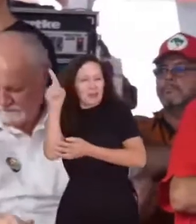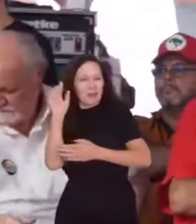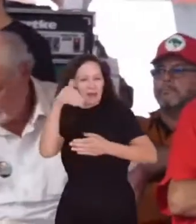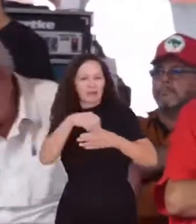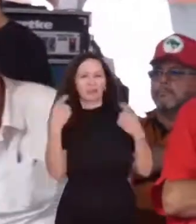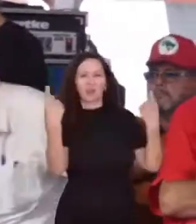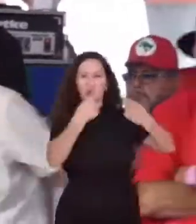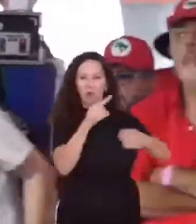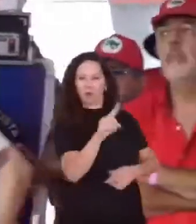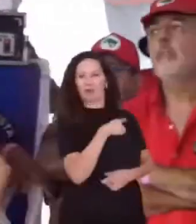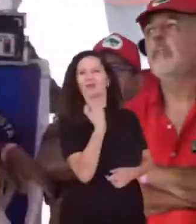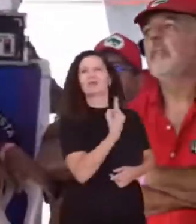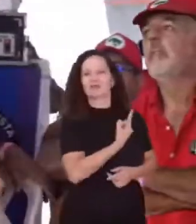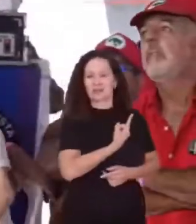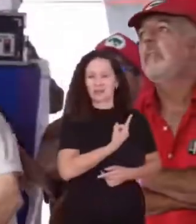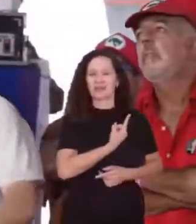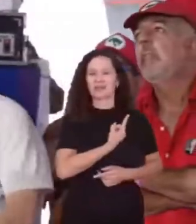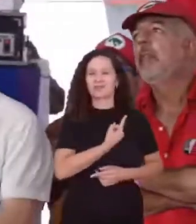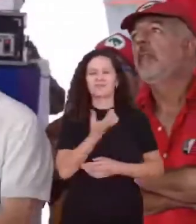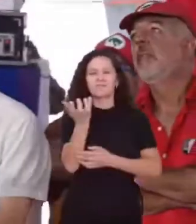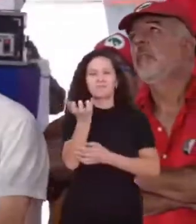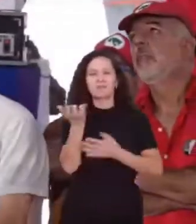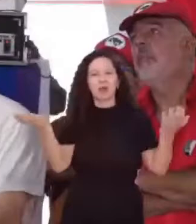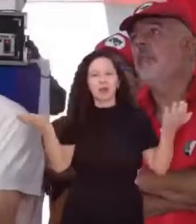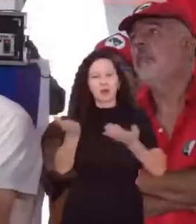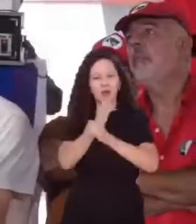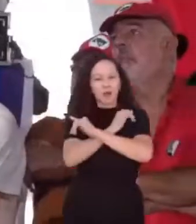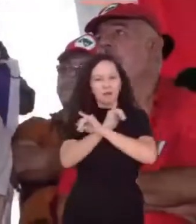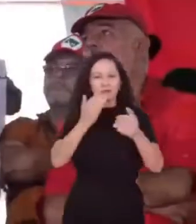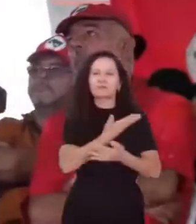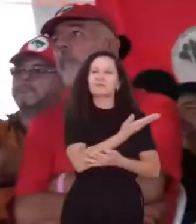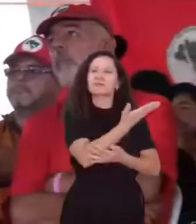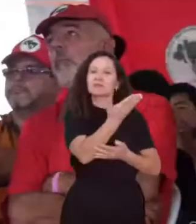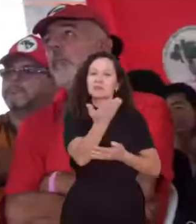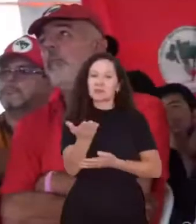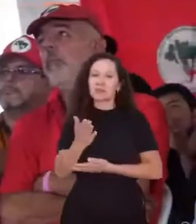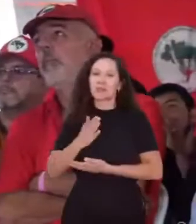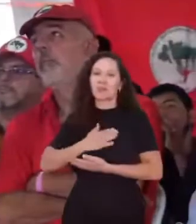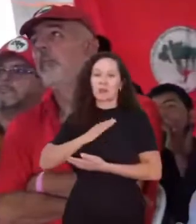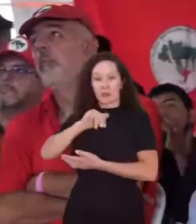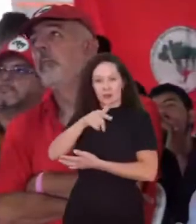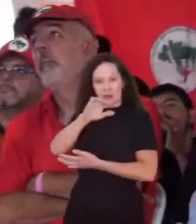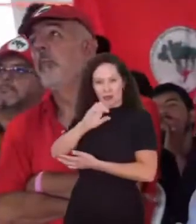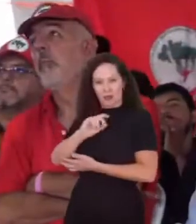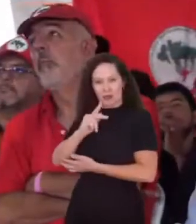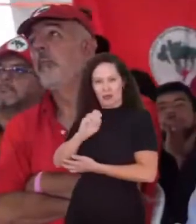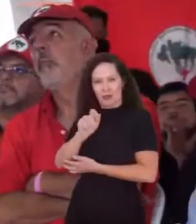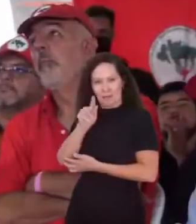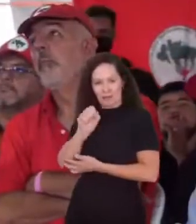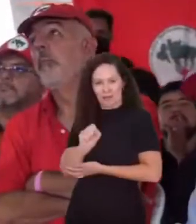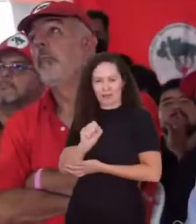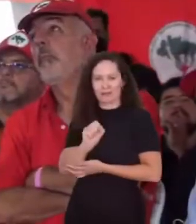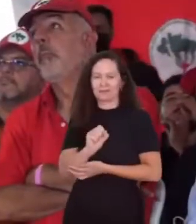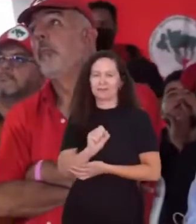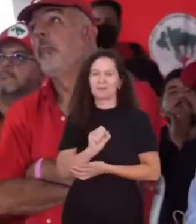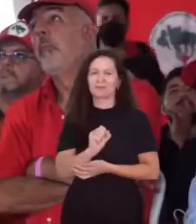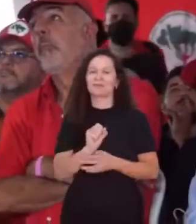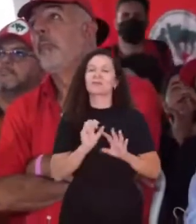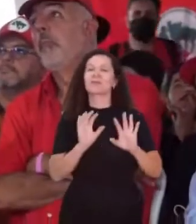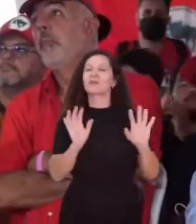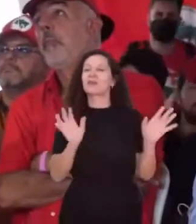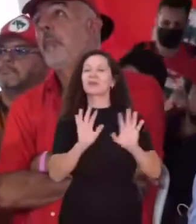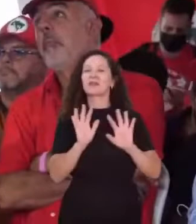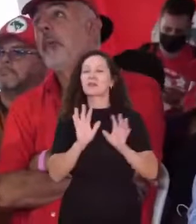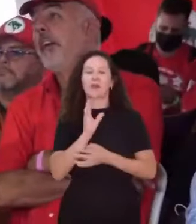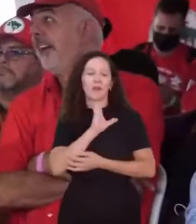eu queria agora dizer para você, meu caro João Pedro, para não deixar o nosso companheiro João Paulo cochichar no